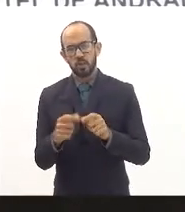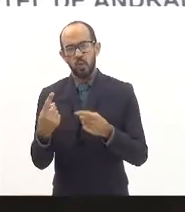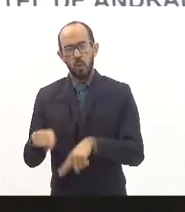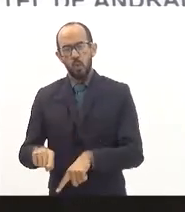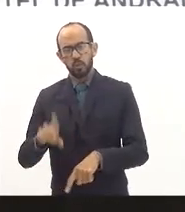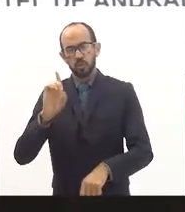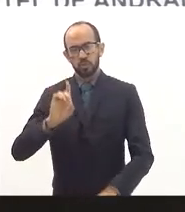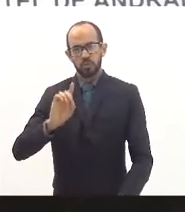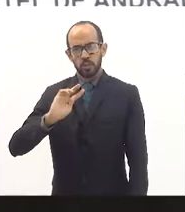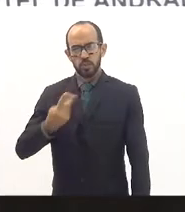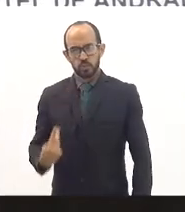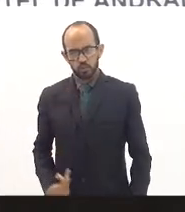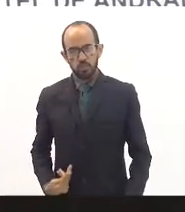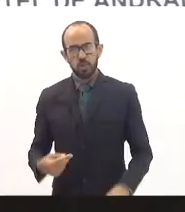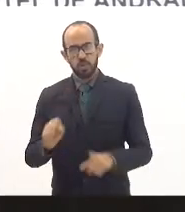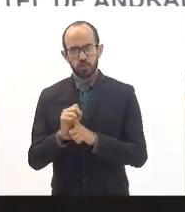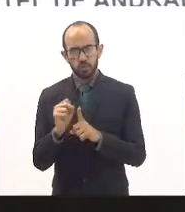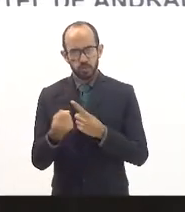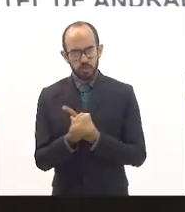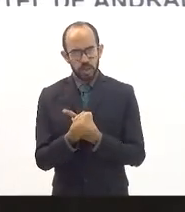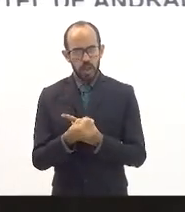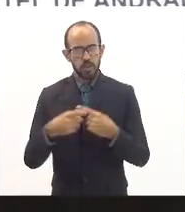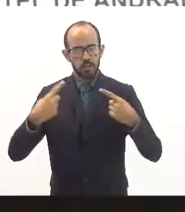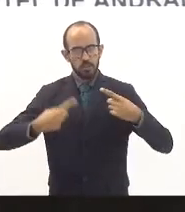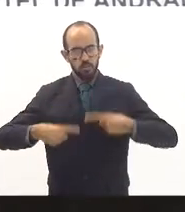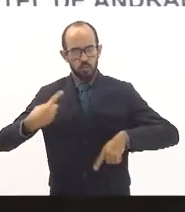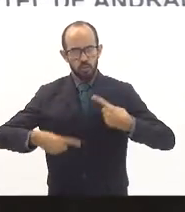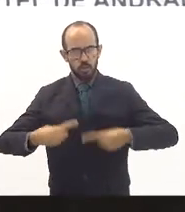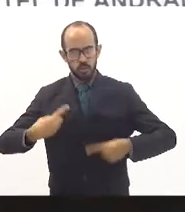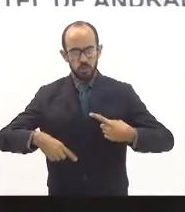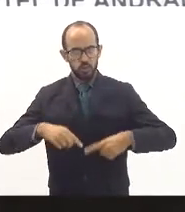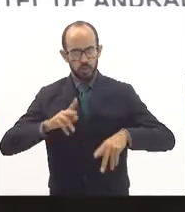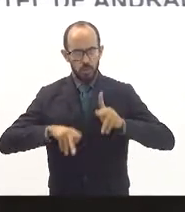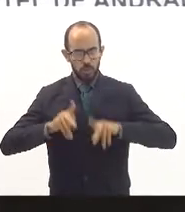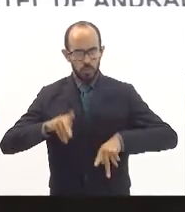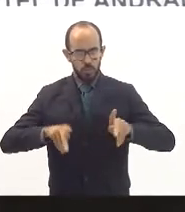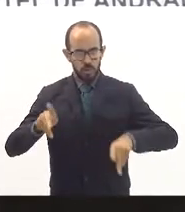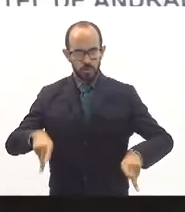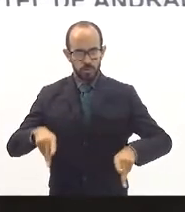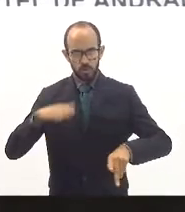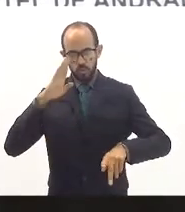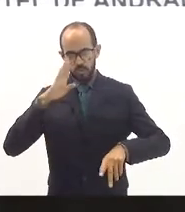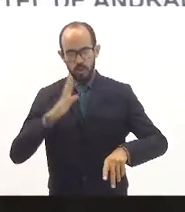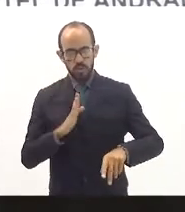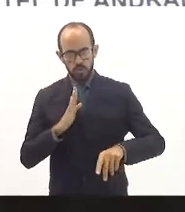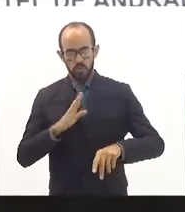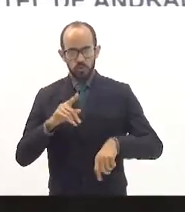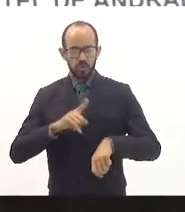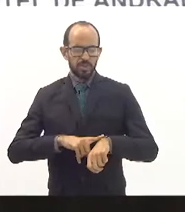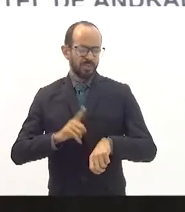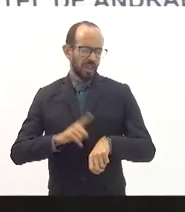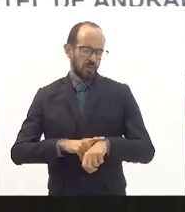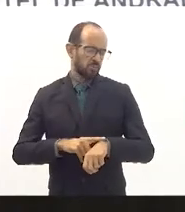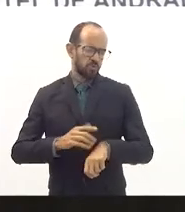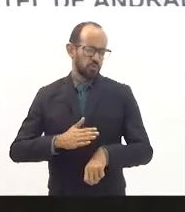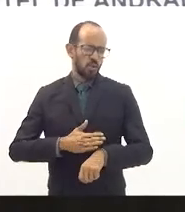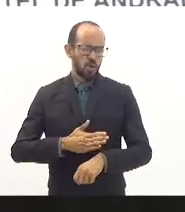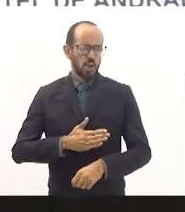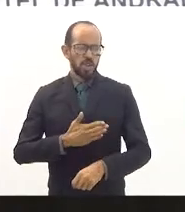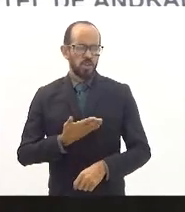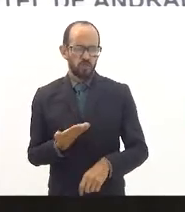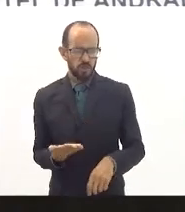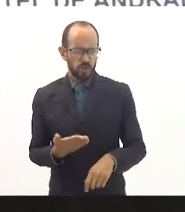humanos, sociais e políticos do povo brasileiro. Foram tempos tenebrosos